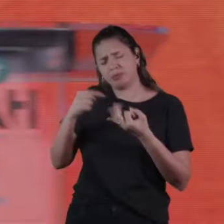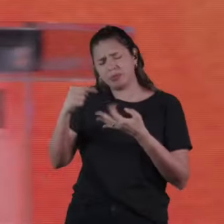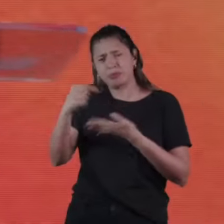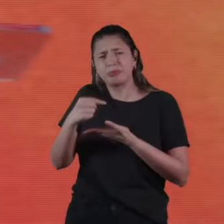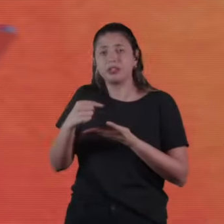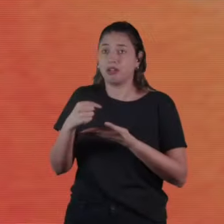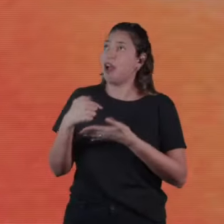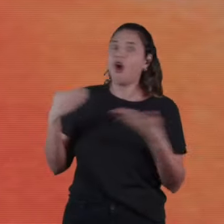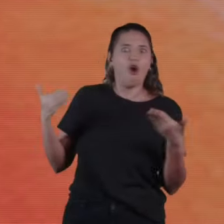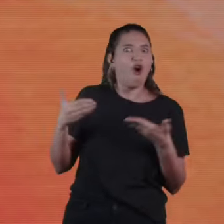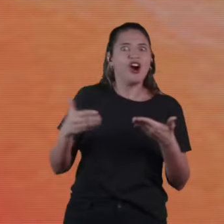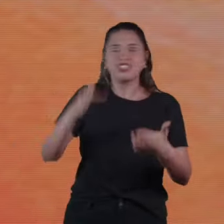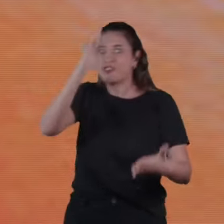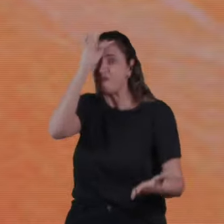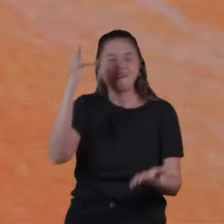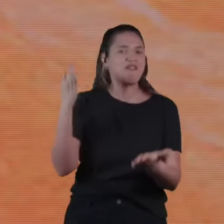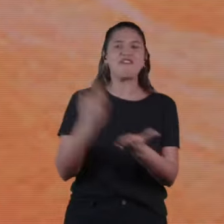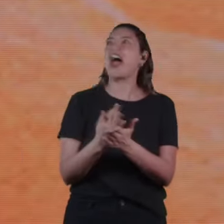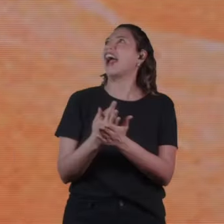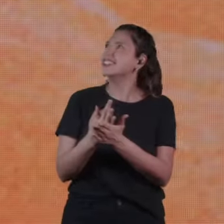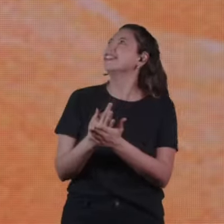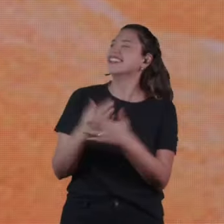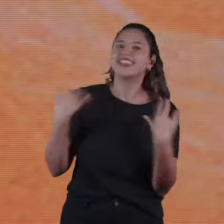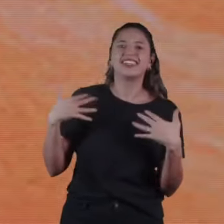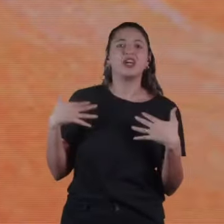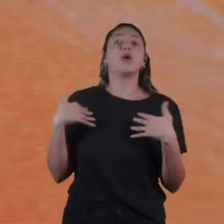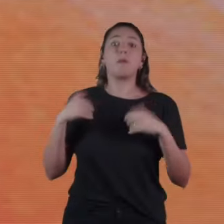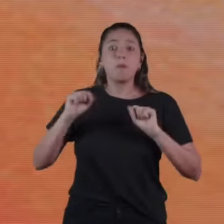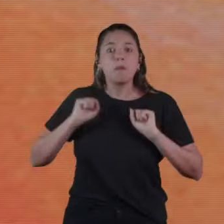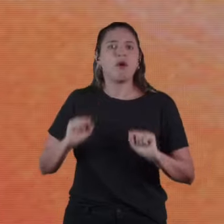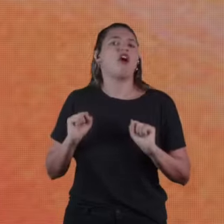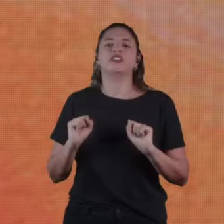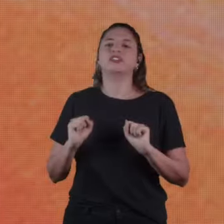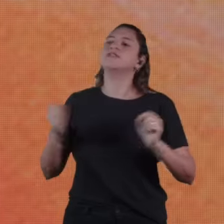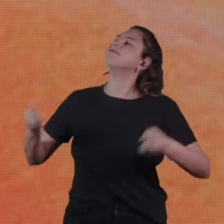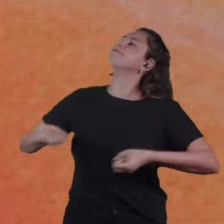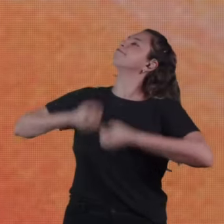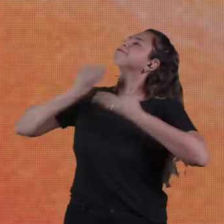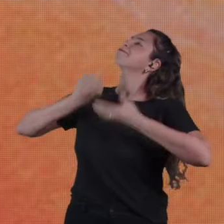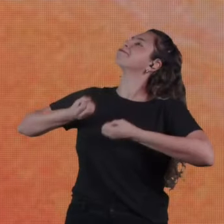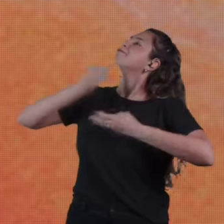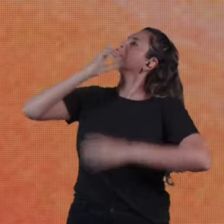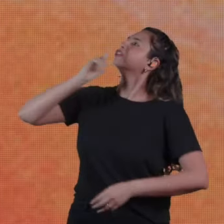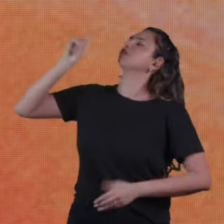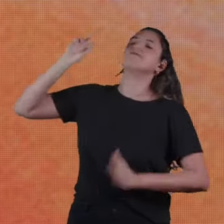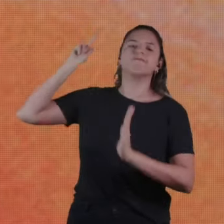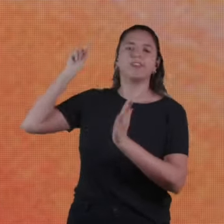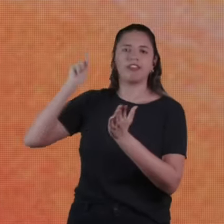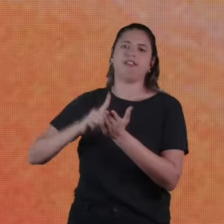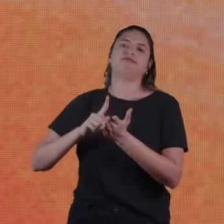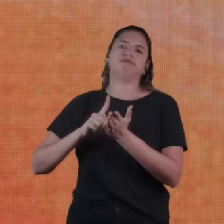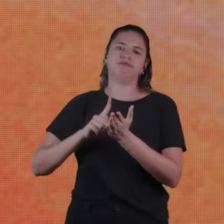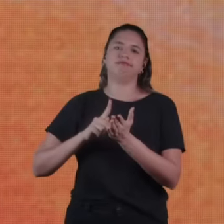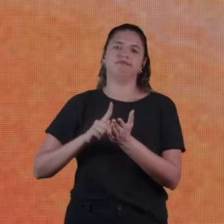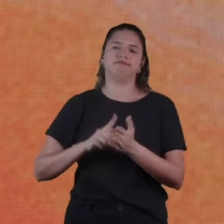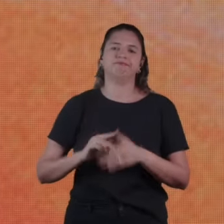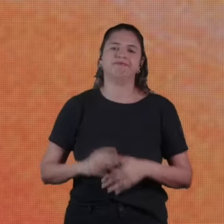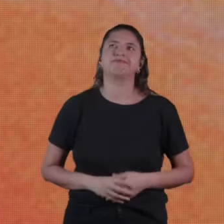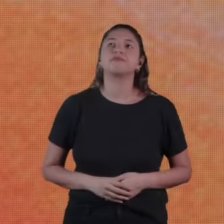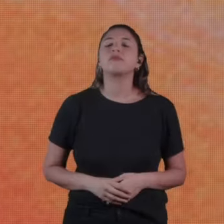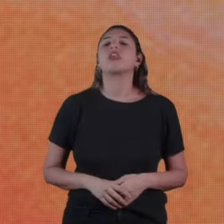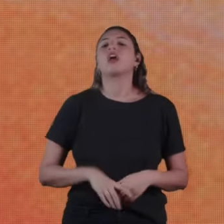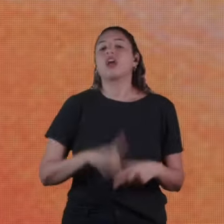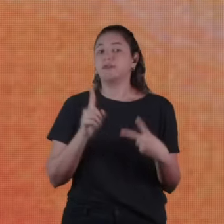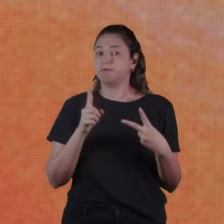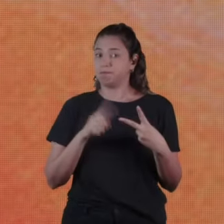fé? Senhor, estou tão cheio de fé hoje. Pode ser completamente sincero diante da presença de Deus.